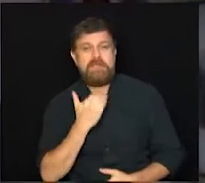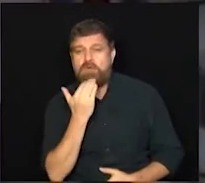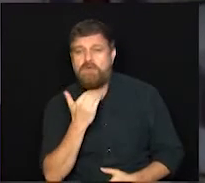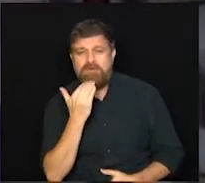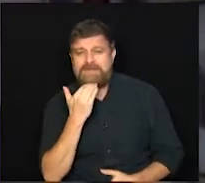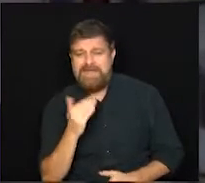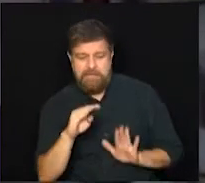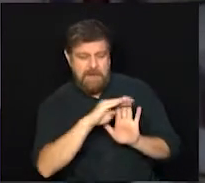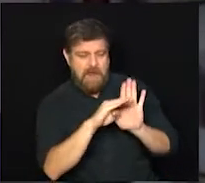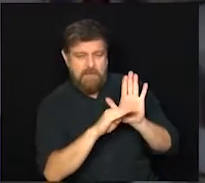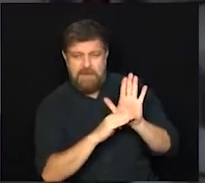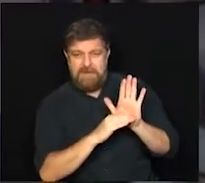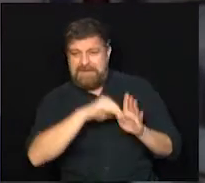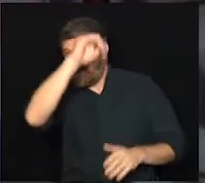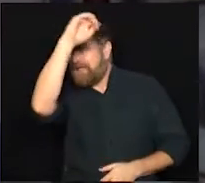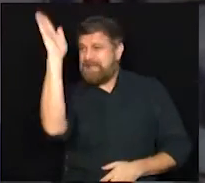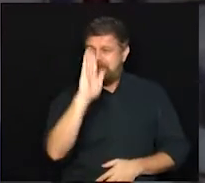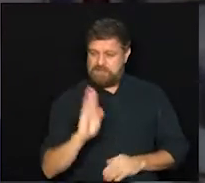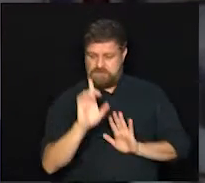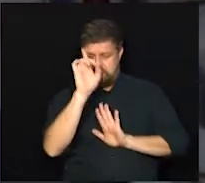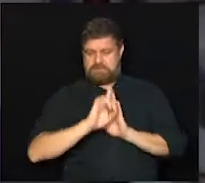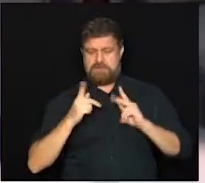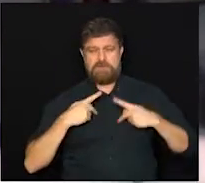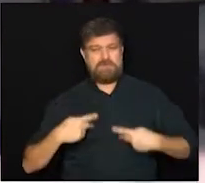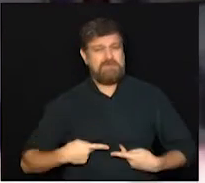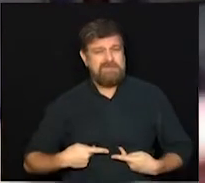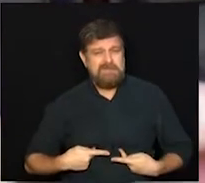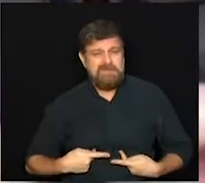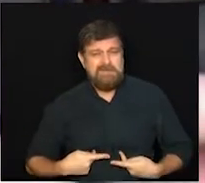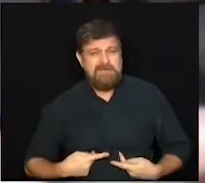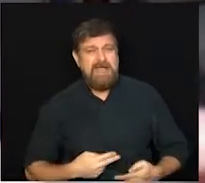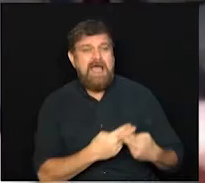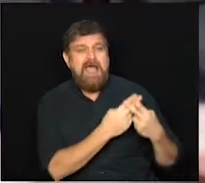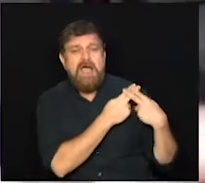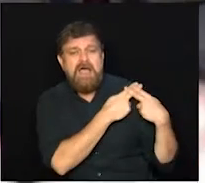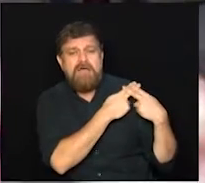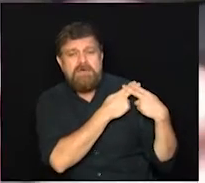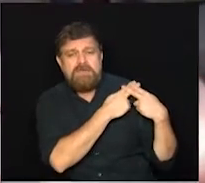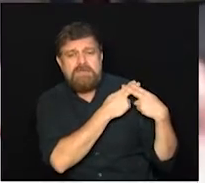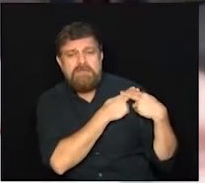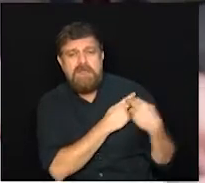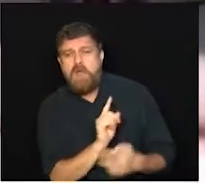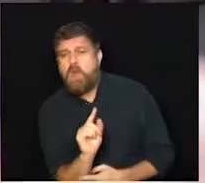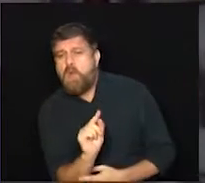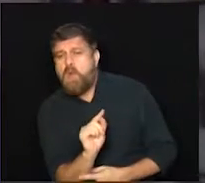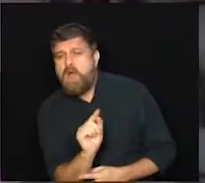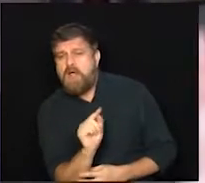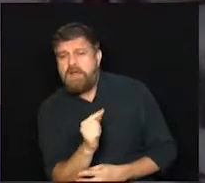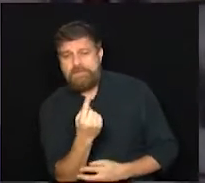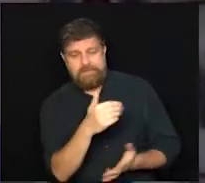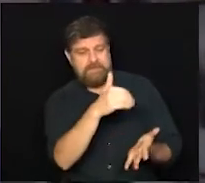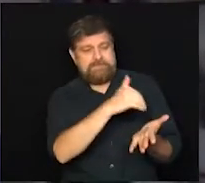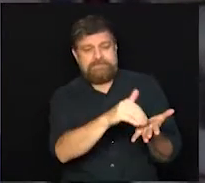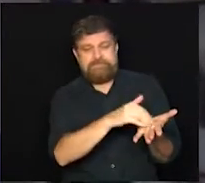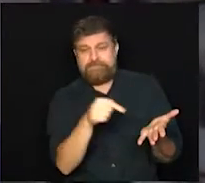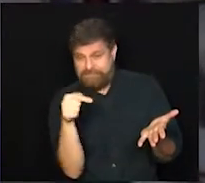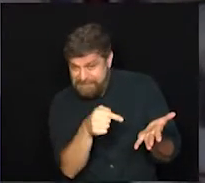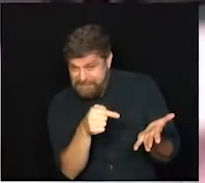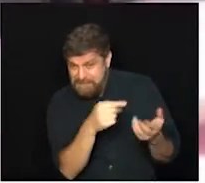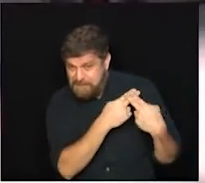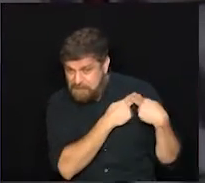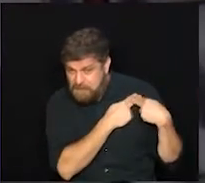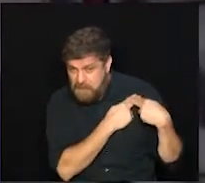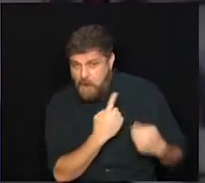um Programa Nacional de Direitos Humanos, né, sob responsabilidade de uma secretaria, por exemplo, ou de